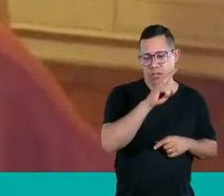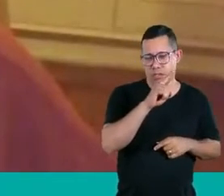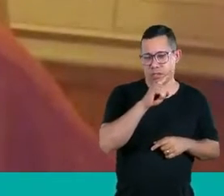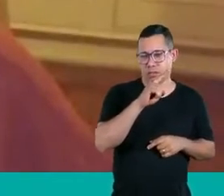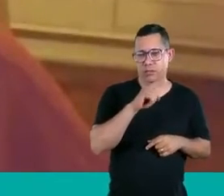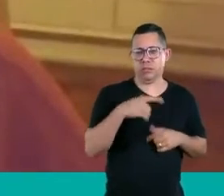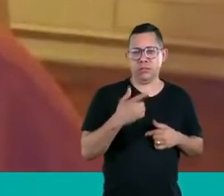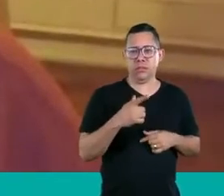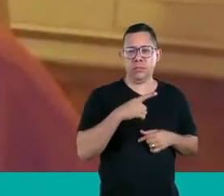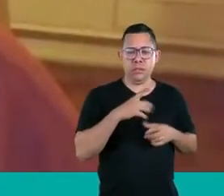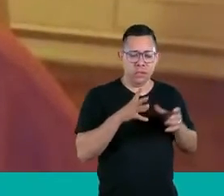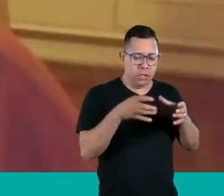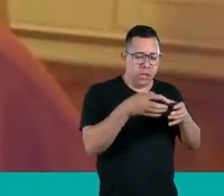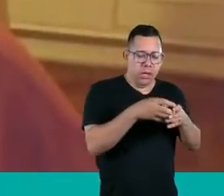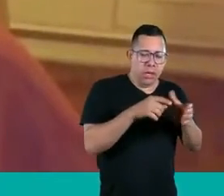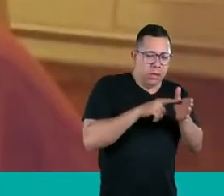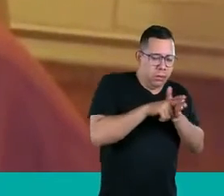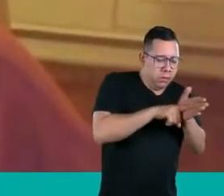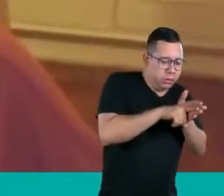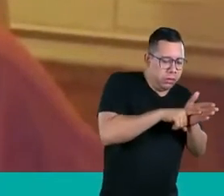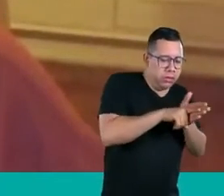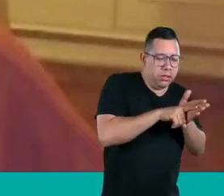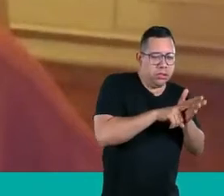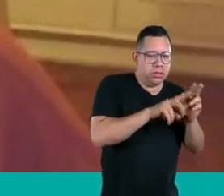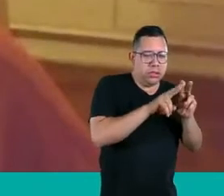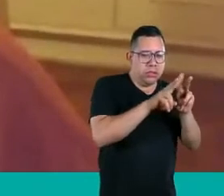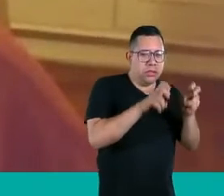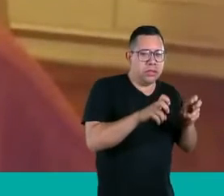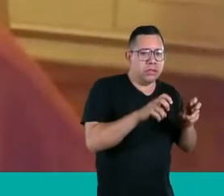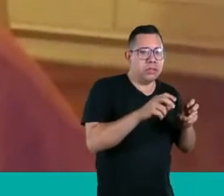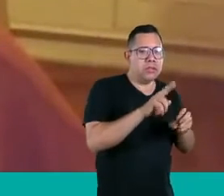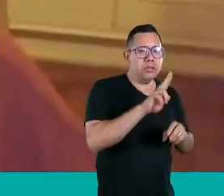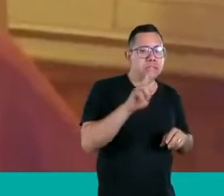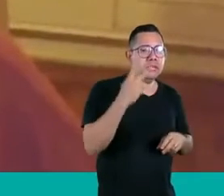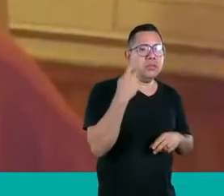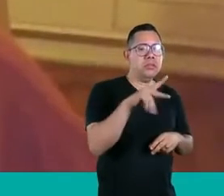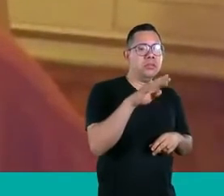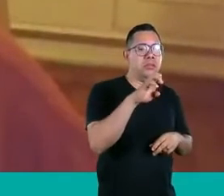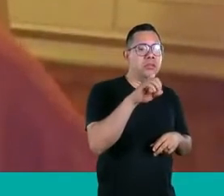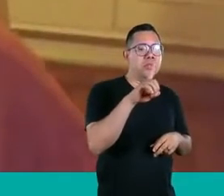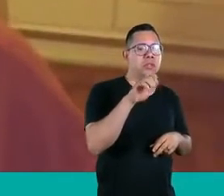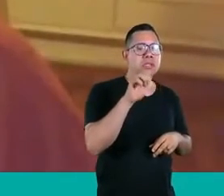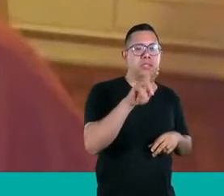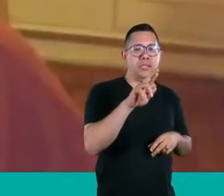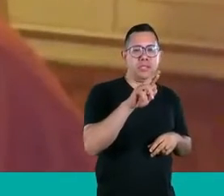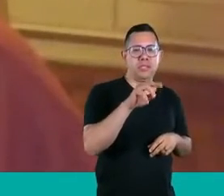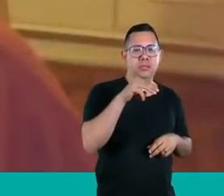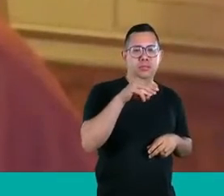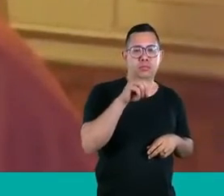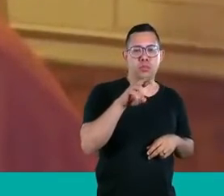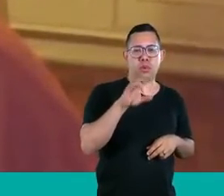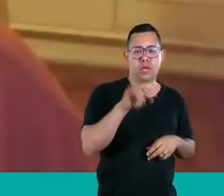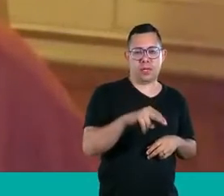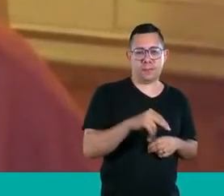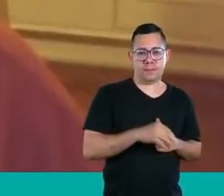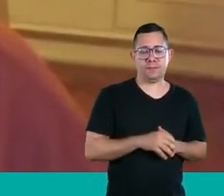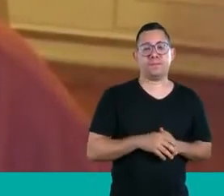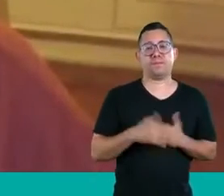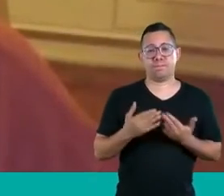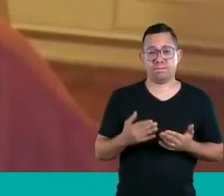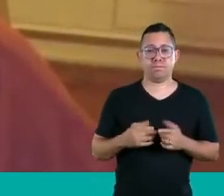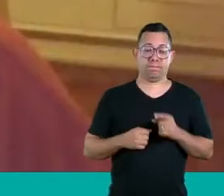centro transdisciplinar de pesquisa que leva o seu nome, o Centro Edgar Morin. No CNRS,